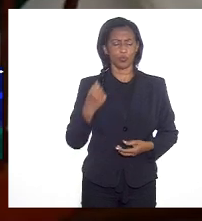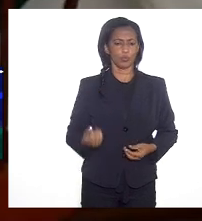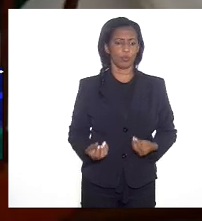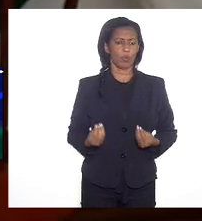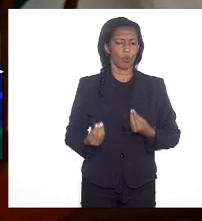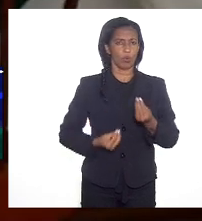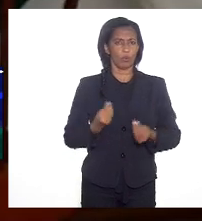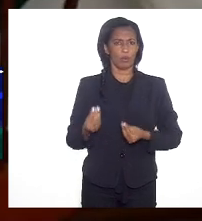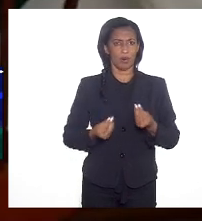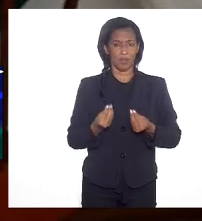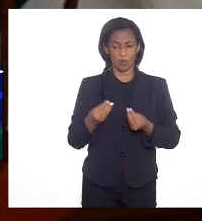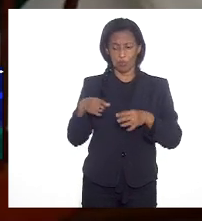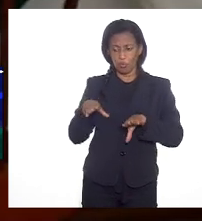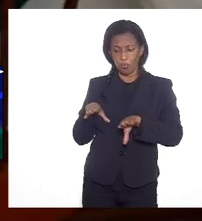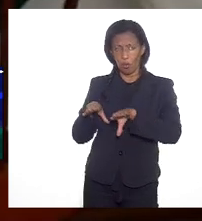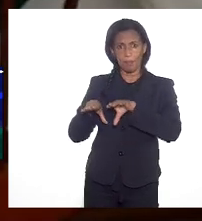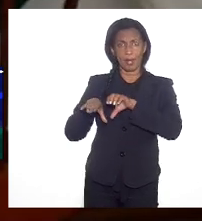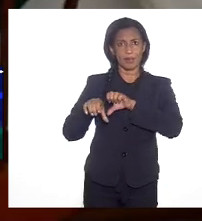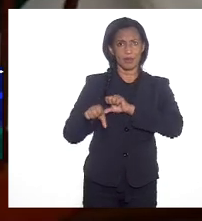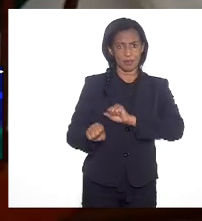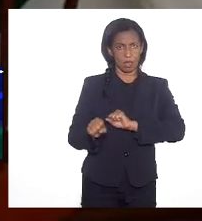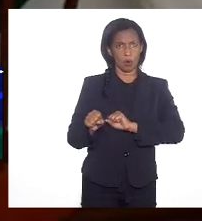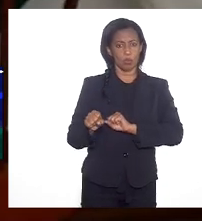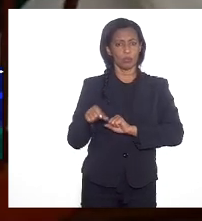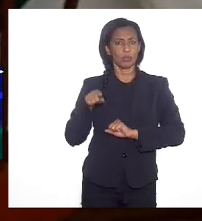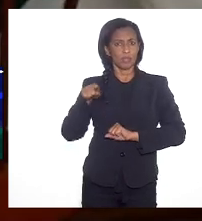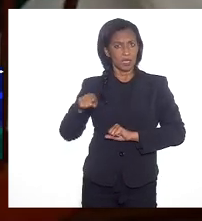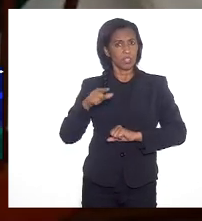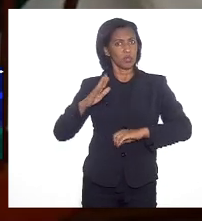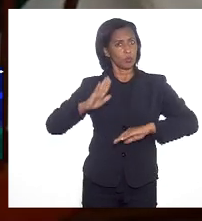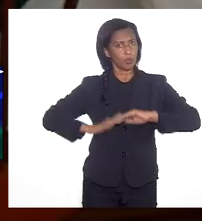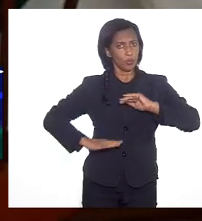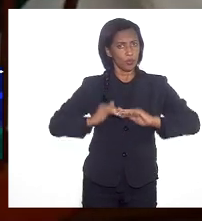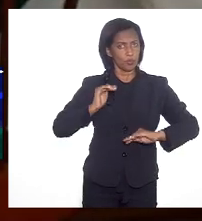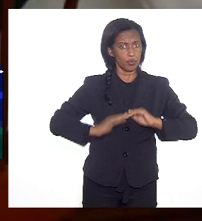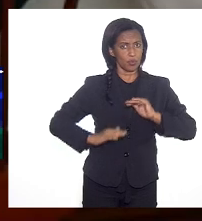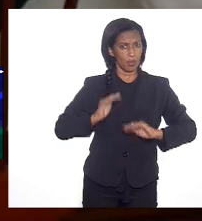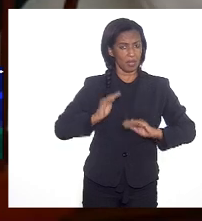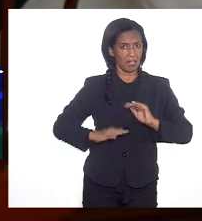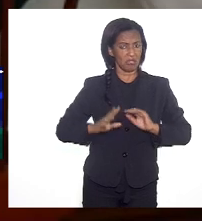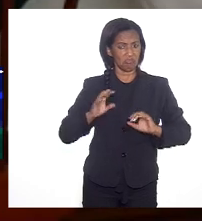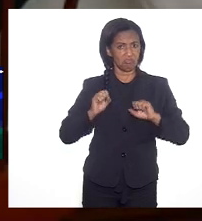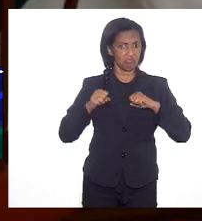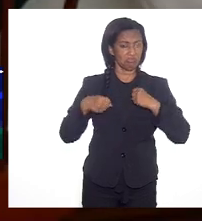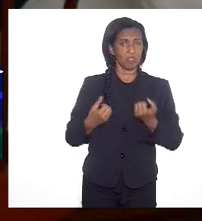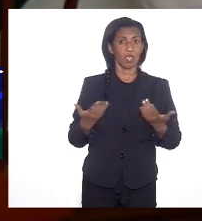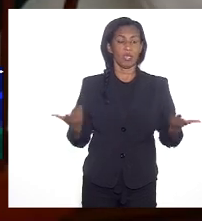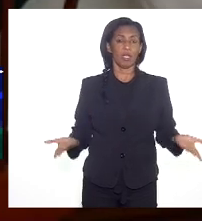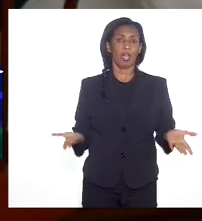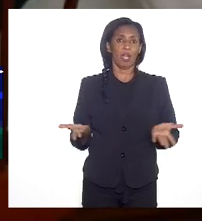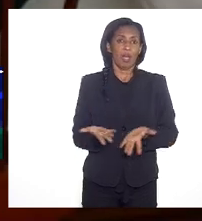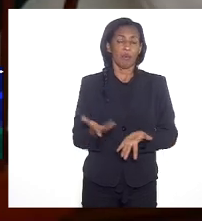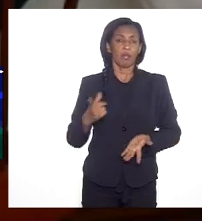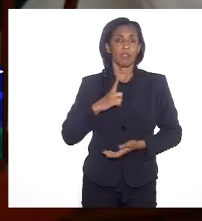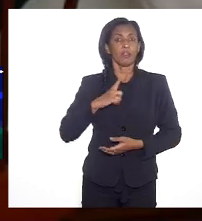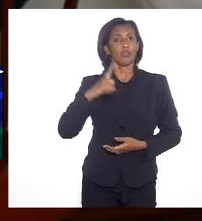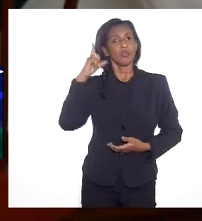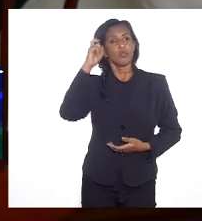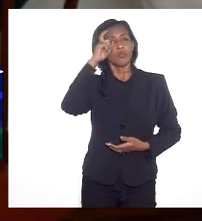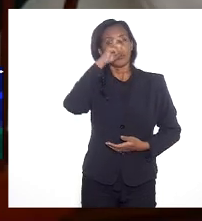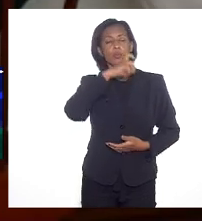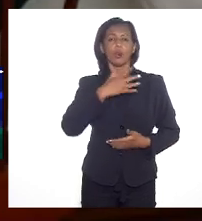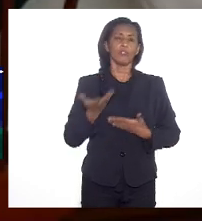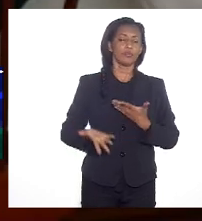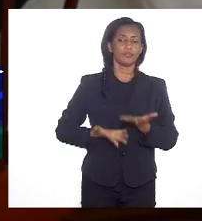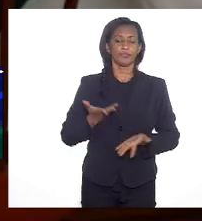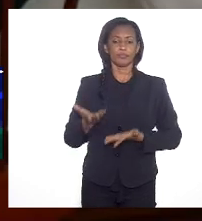formação desses profissionais muito robusta e aí acabam até tendo dificuldade de tratar